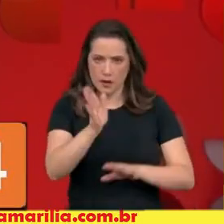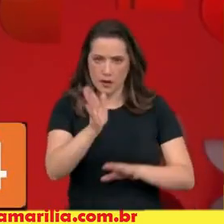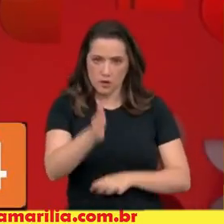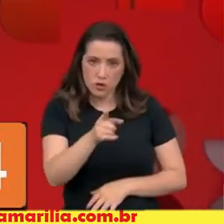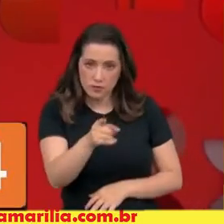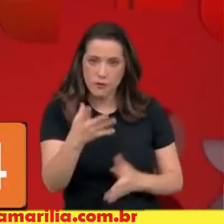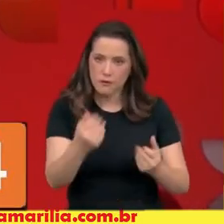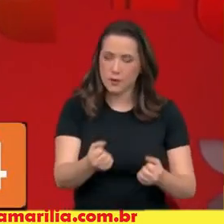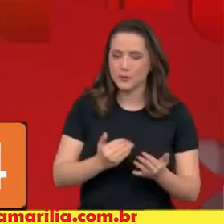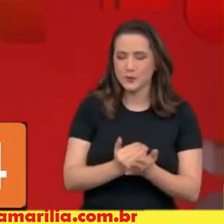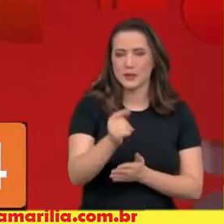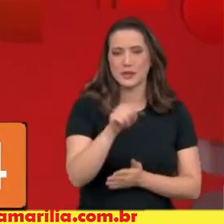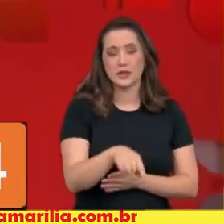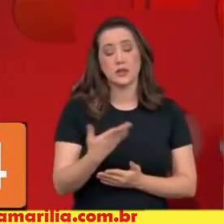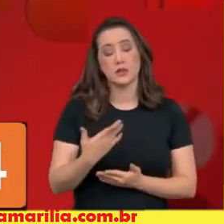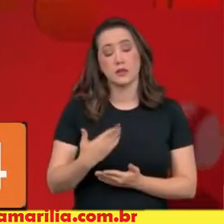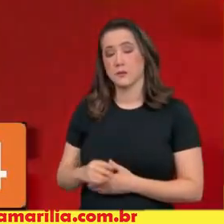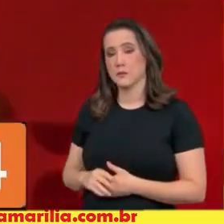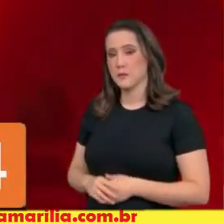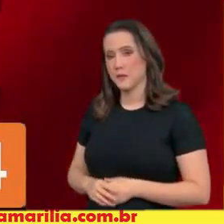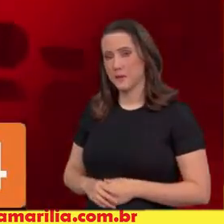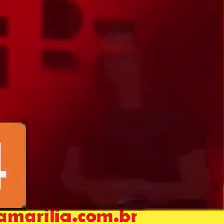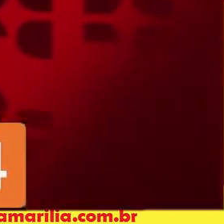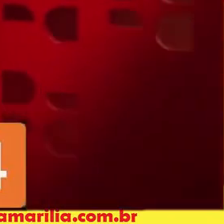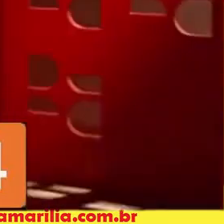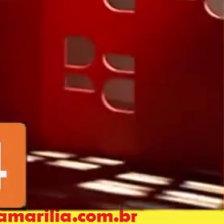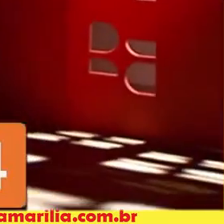Então vamos embora, que o nosso programa já vai começar.